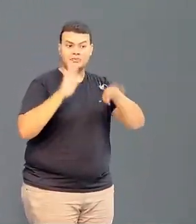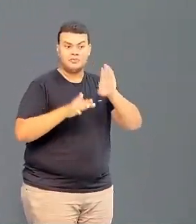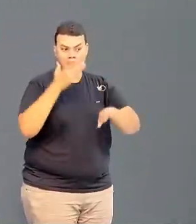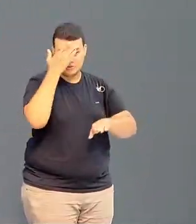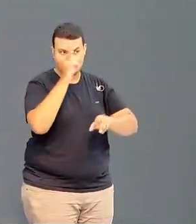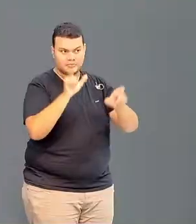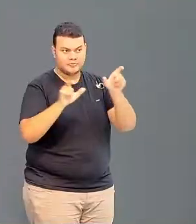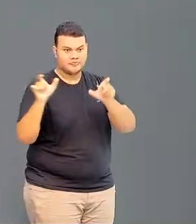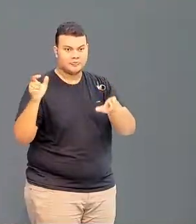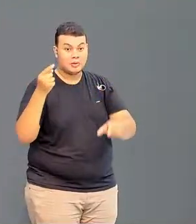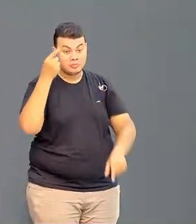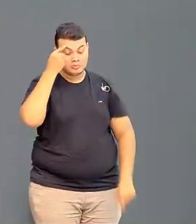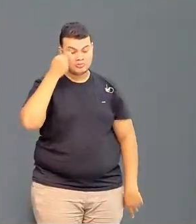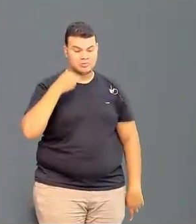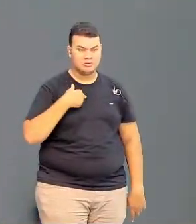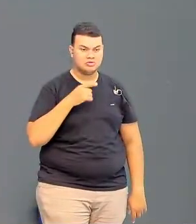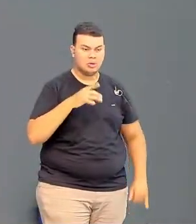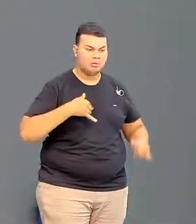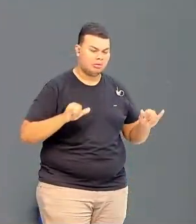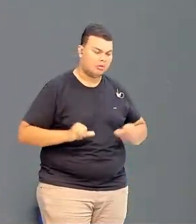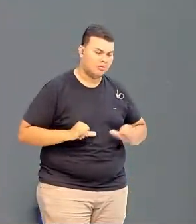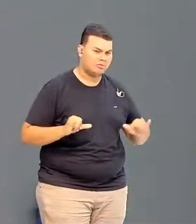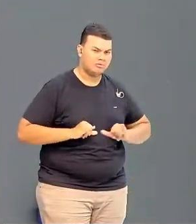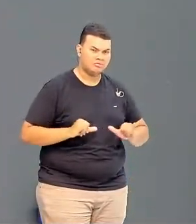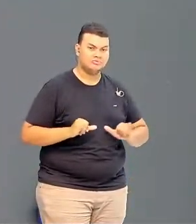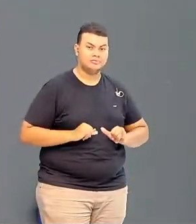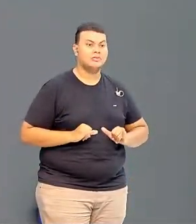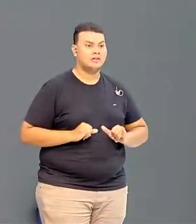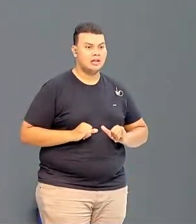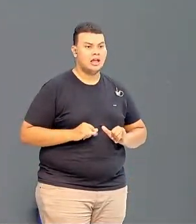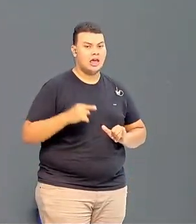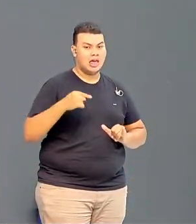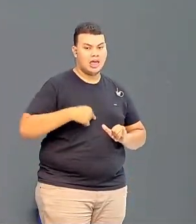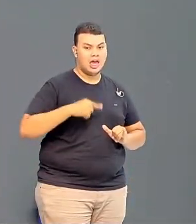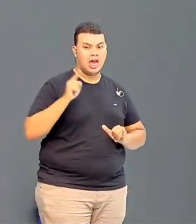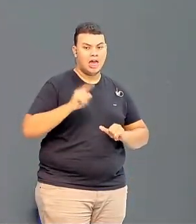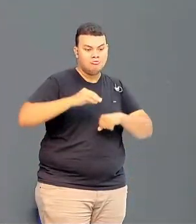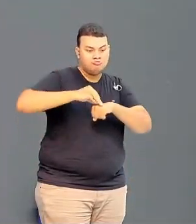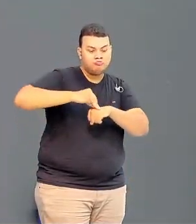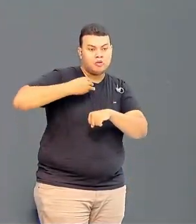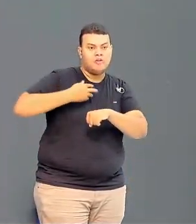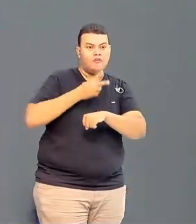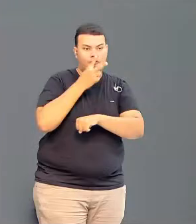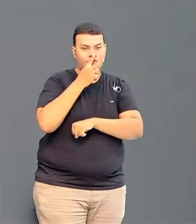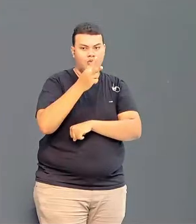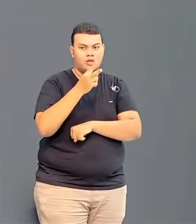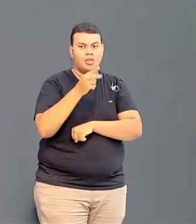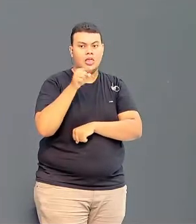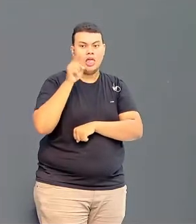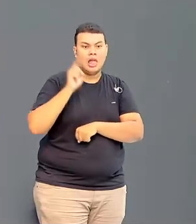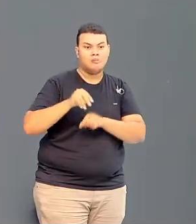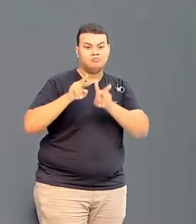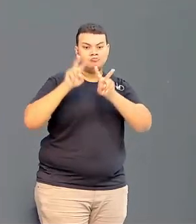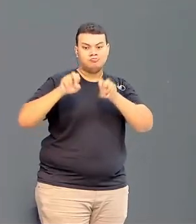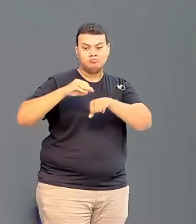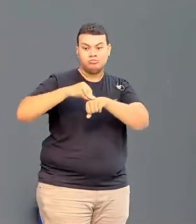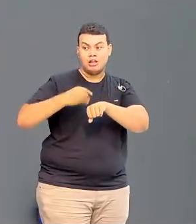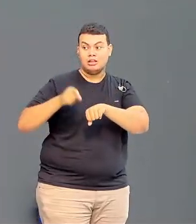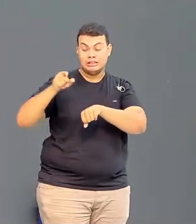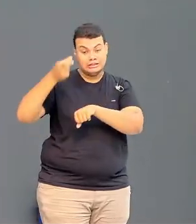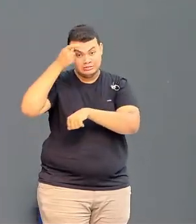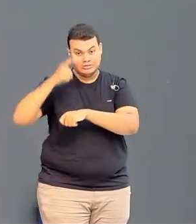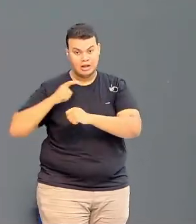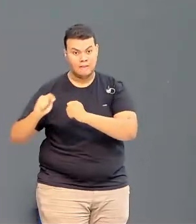olha, pastor, eu acho que eu vim para esse mundo só para sofrer. Meu irmão, isso é um argumento forte. E é um argumento que o nosso